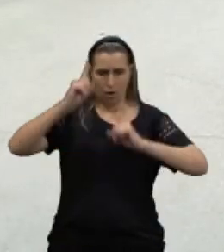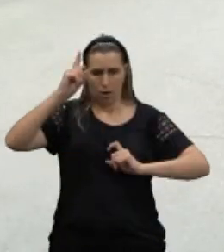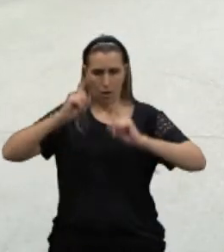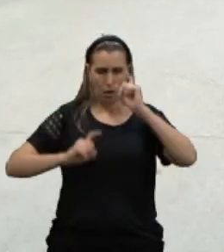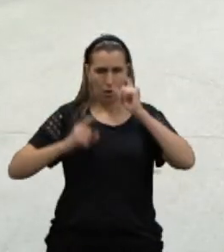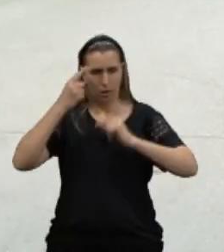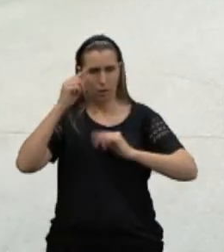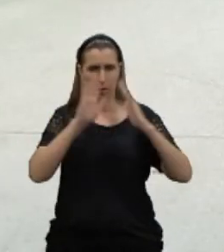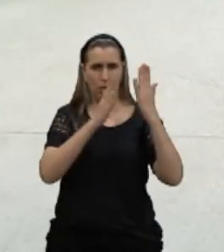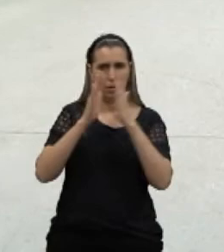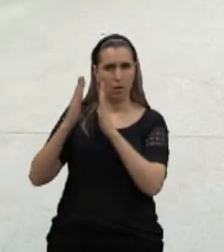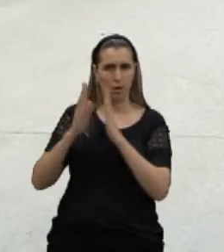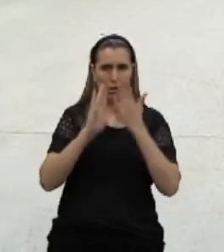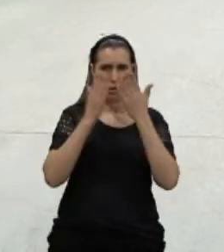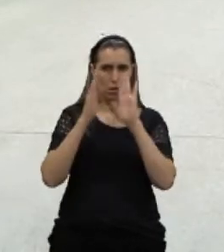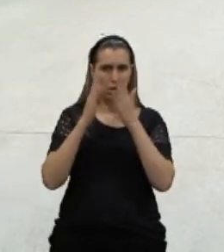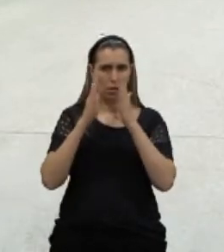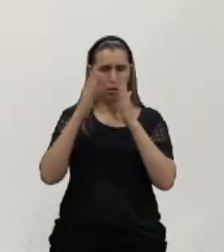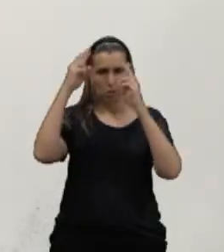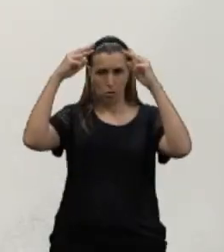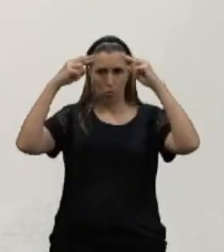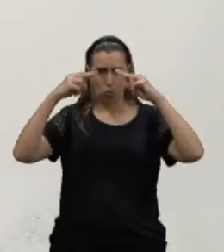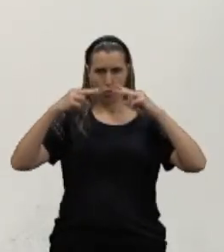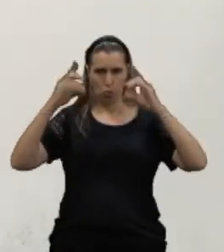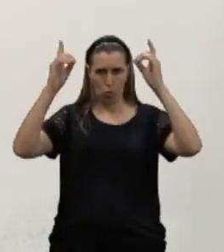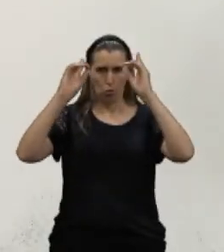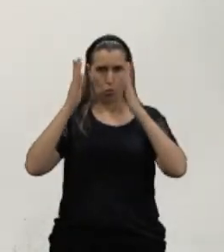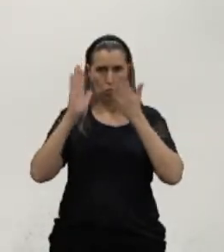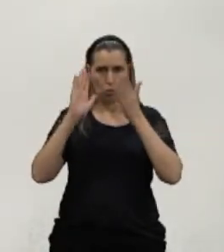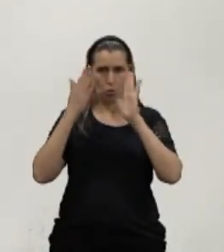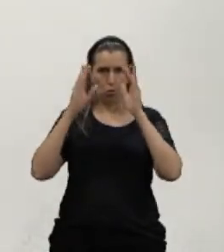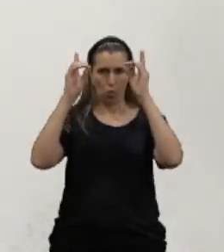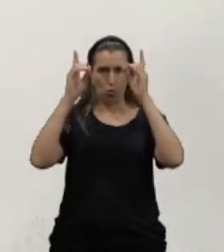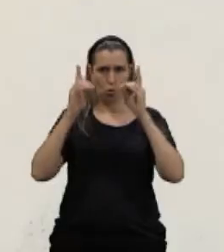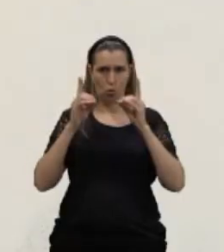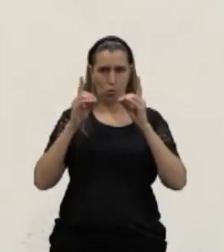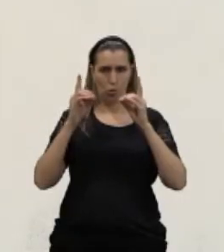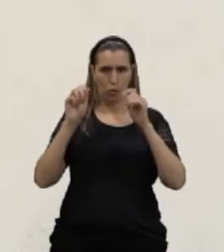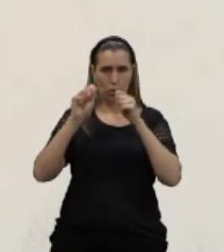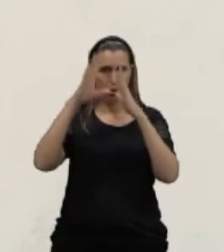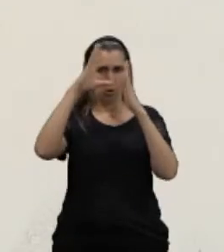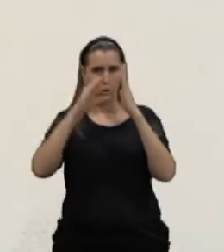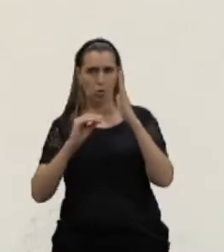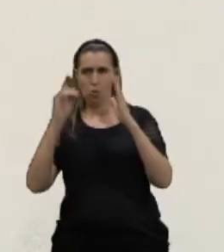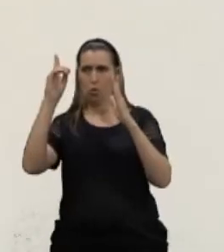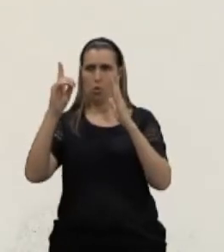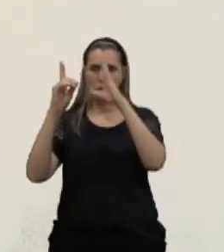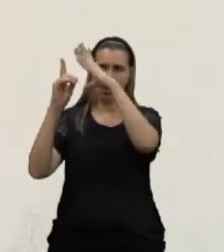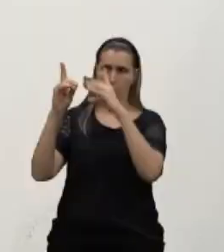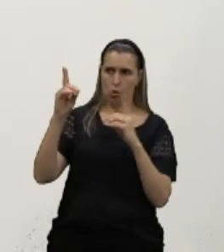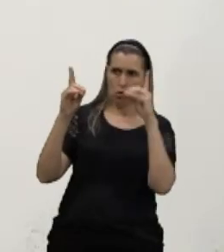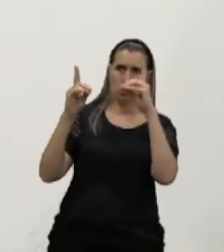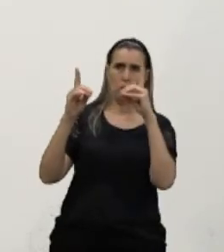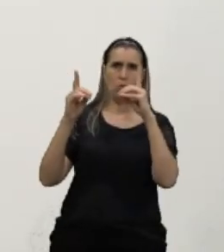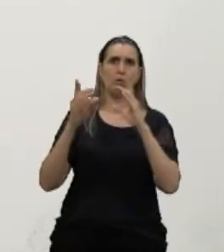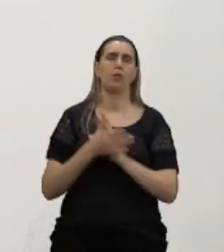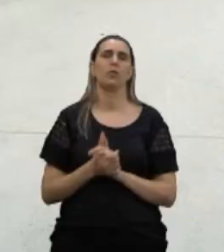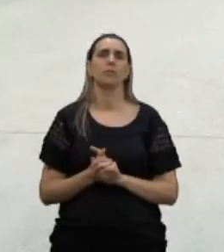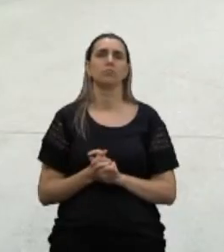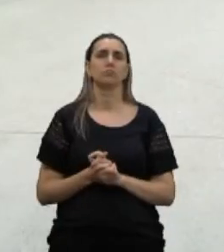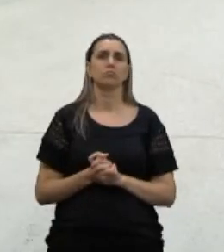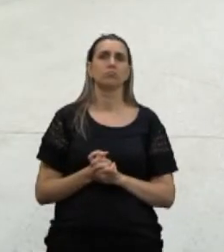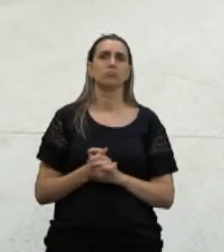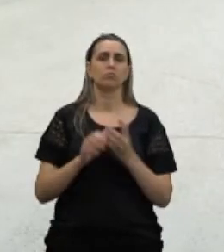ideia do espelho, né? A gente se enxerga no espelho e a gente tenta reproduzir o gesto do espelho.